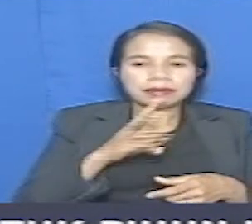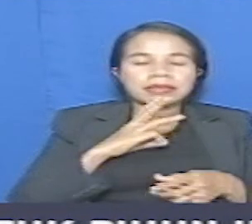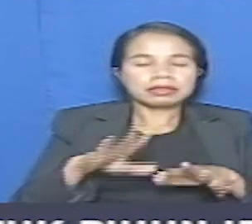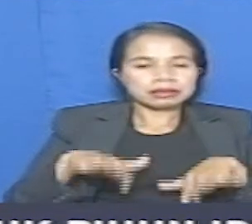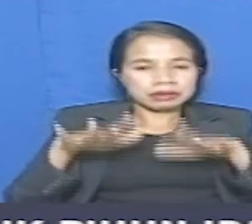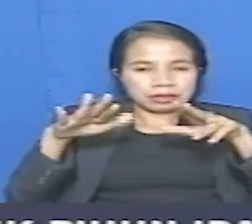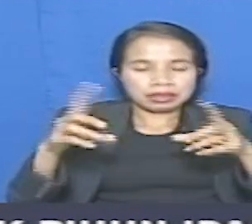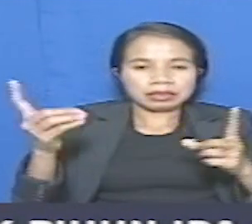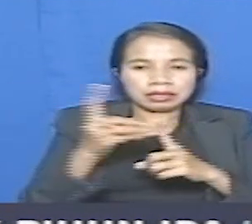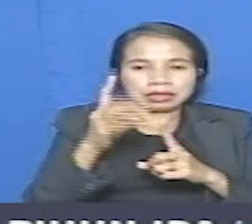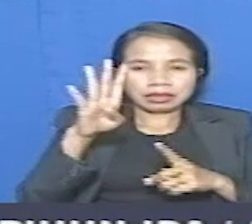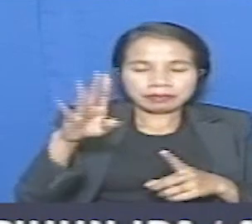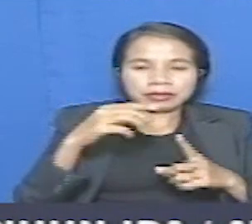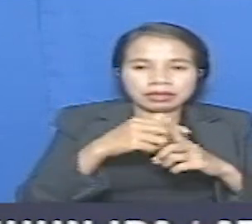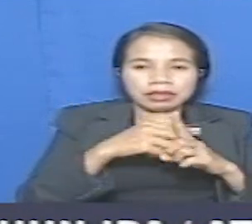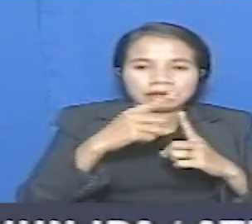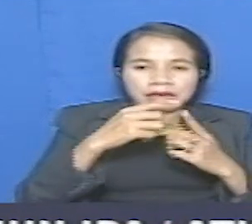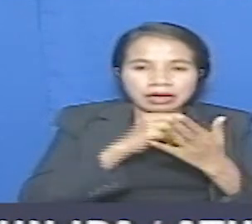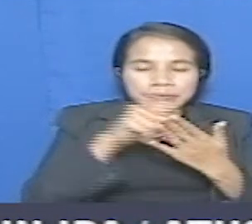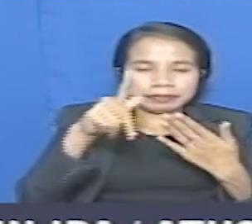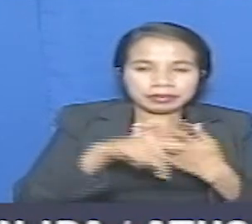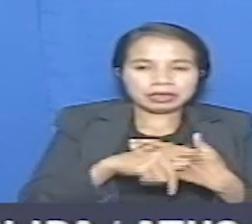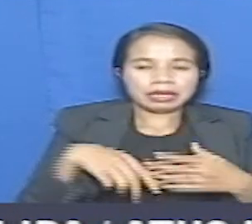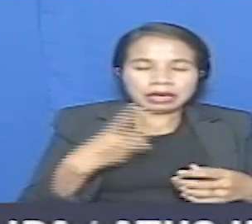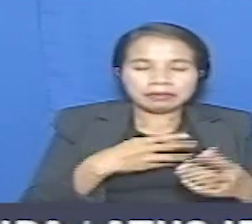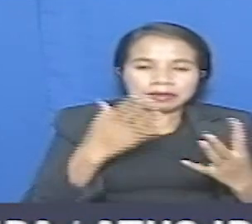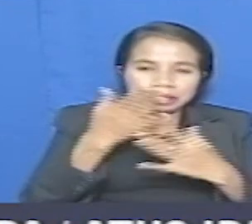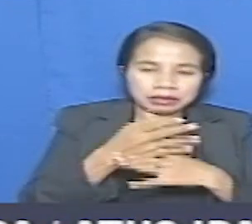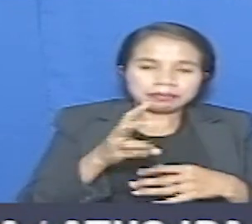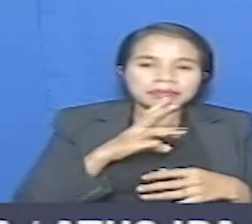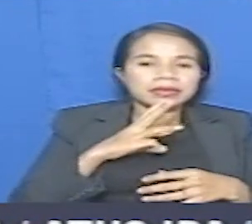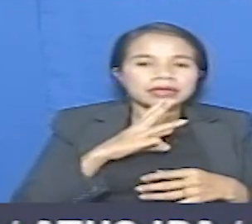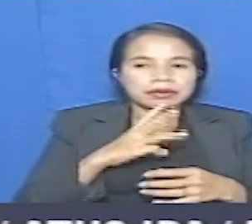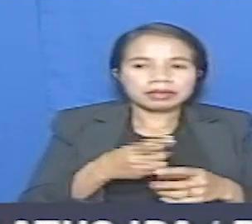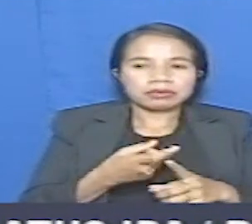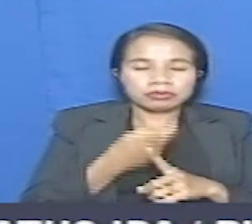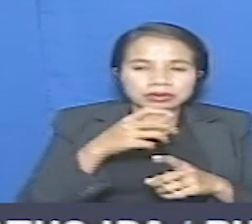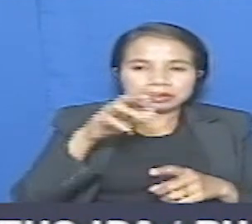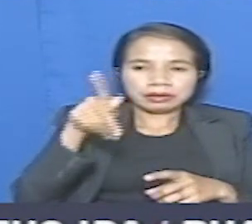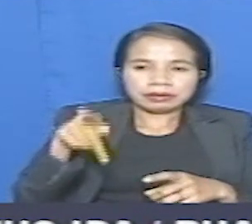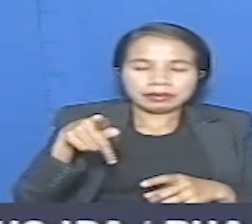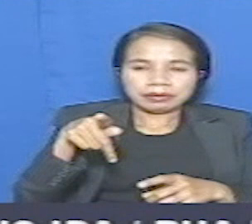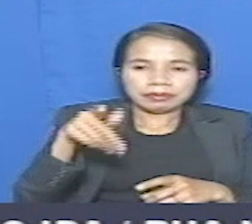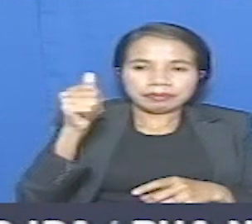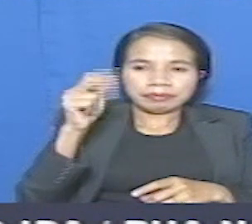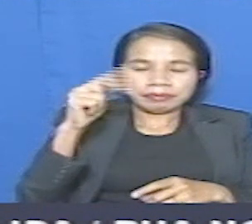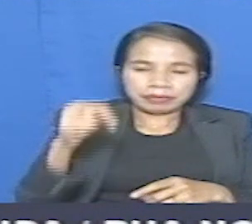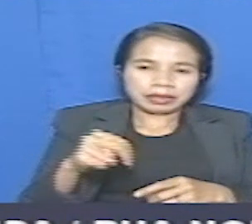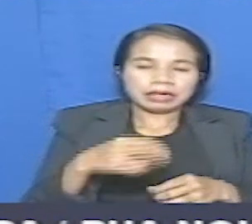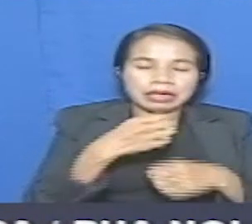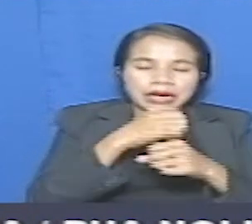inundação em dia 4 de abril, né? Antes, né, a mim, a sessão na BNB, mas Husipam, né? Depois de